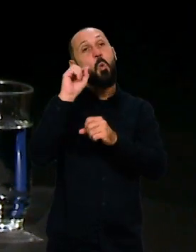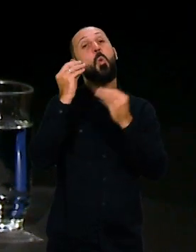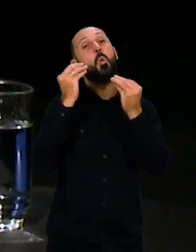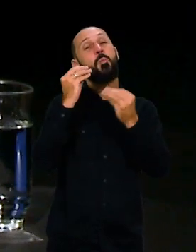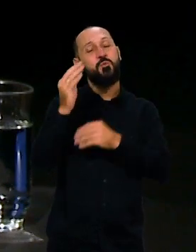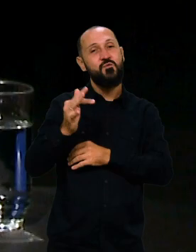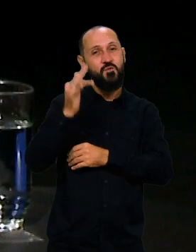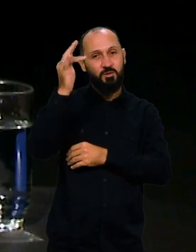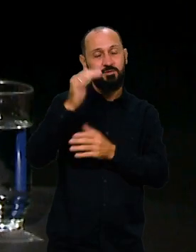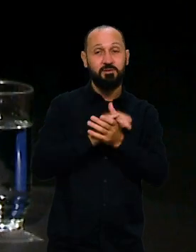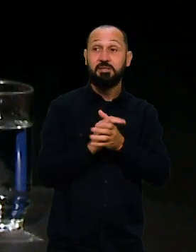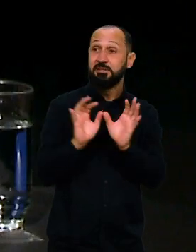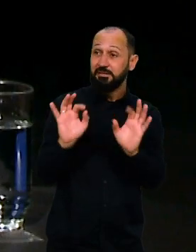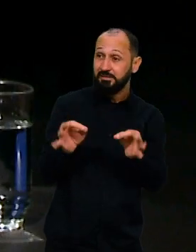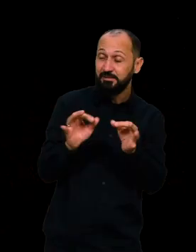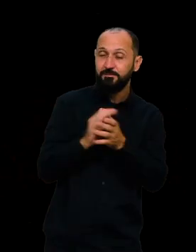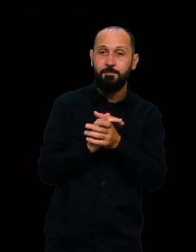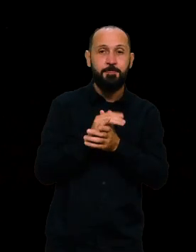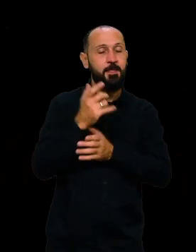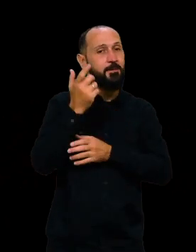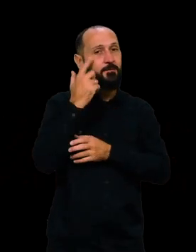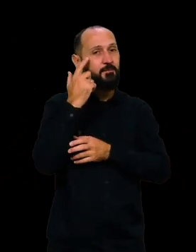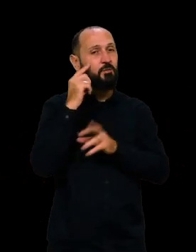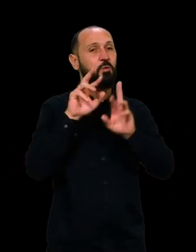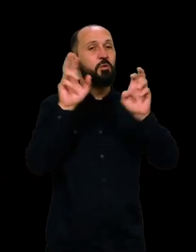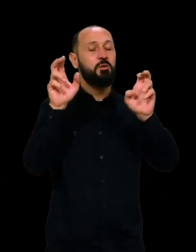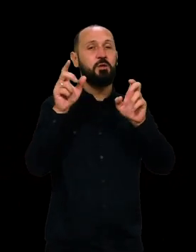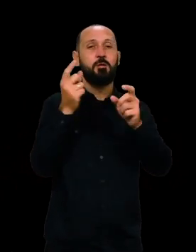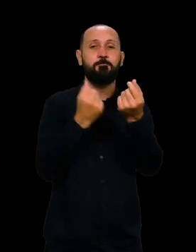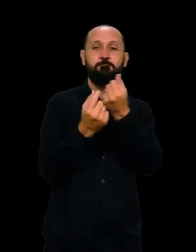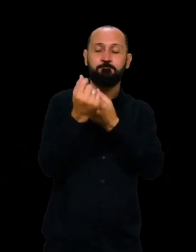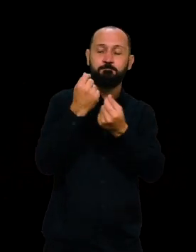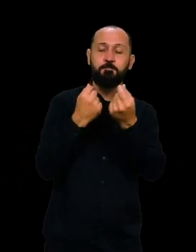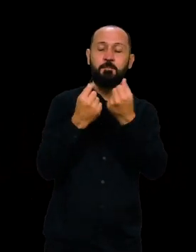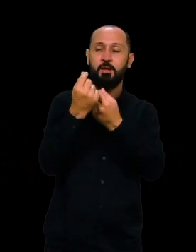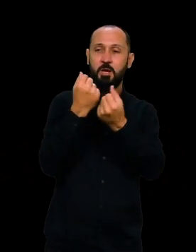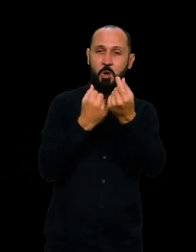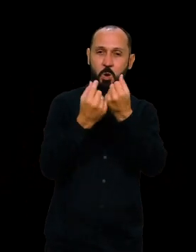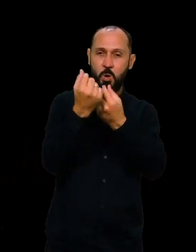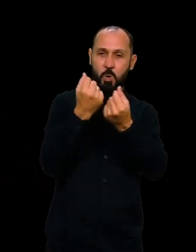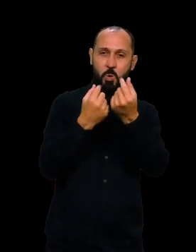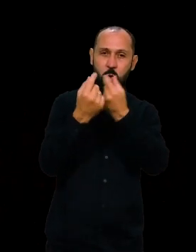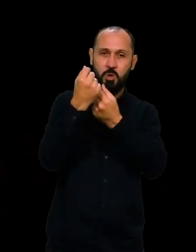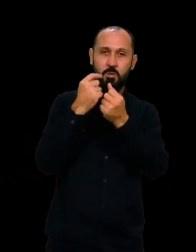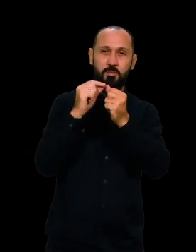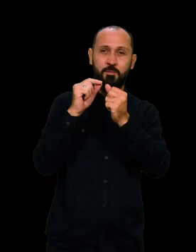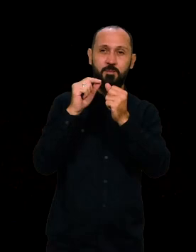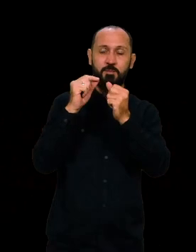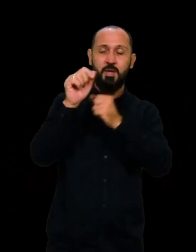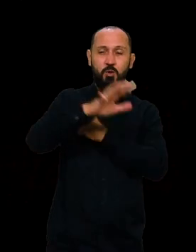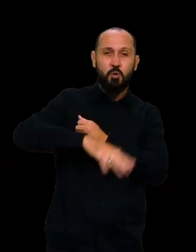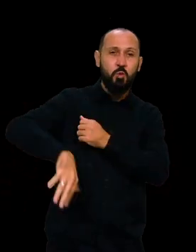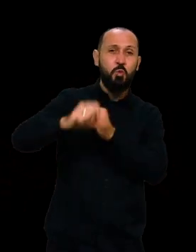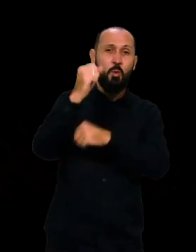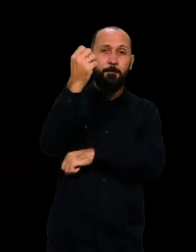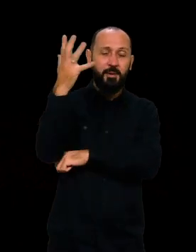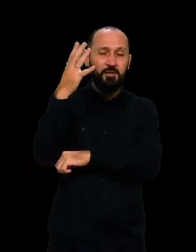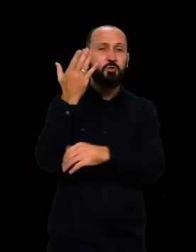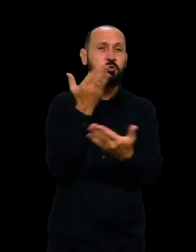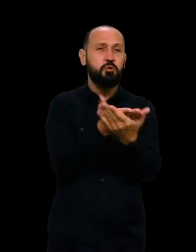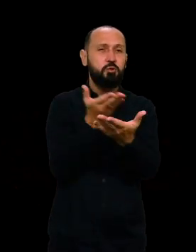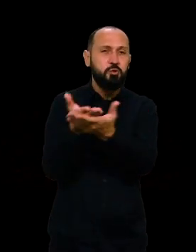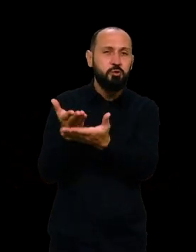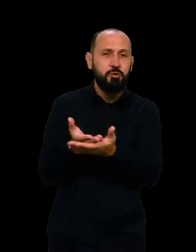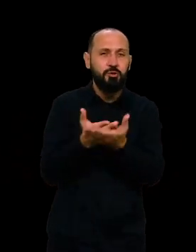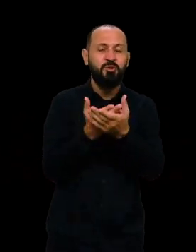máximo de tempo possível. A gente não sabe como é que é o futuro, né, Márcio? Exato. E aí, vamos olhar para a questão da bioeconomia, fala bioeconomia. Bioeconomia, ela deriva da